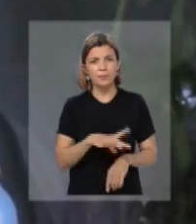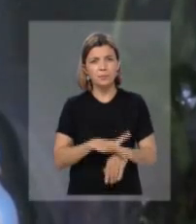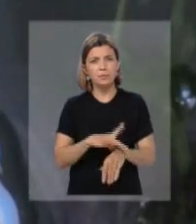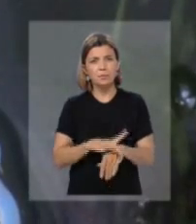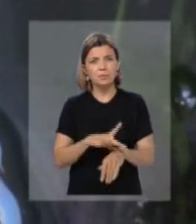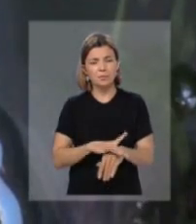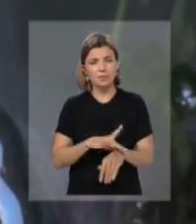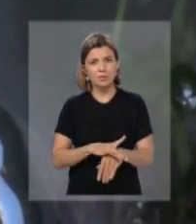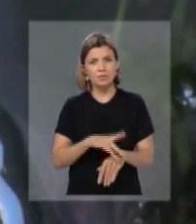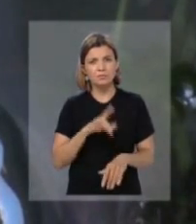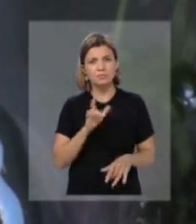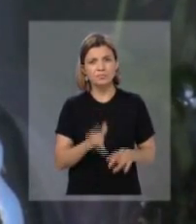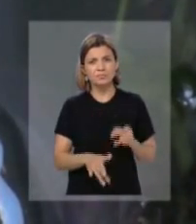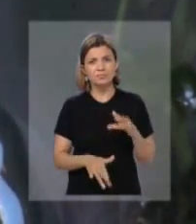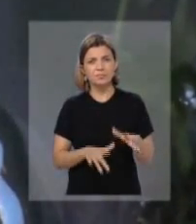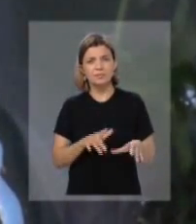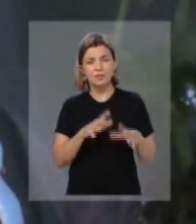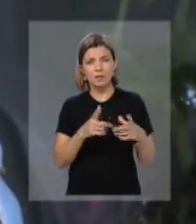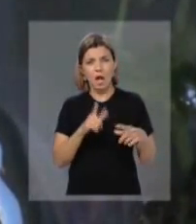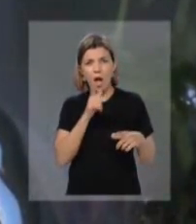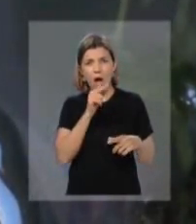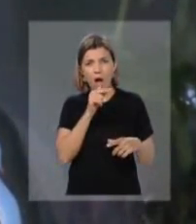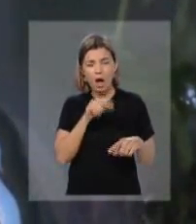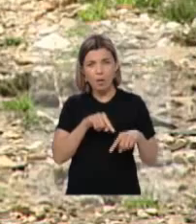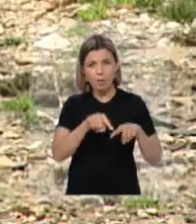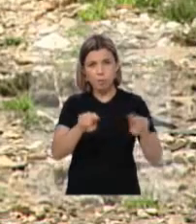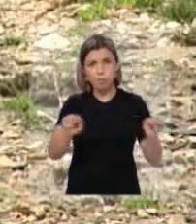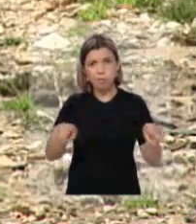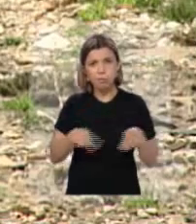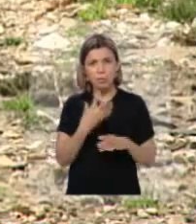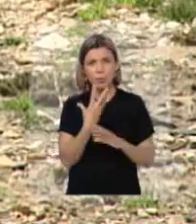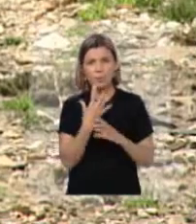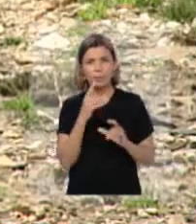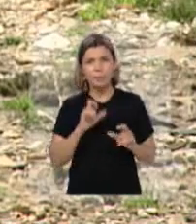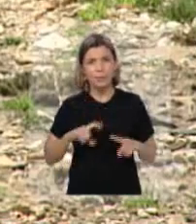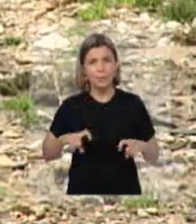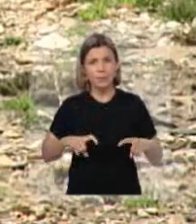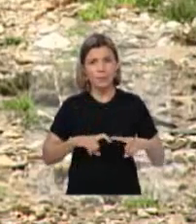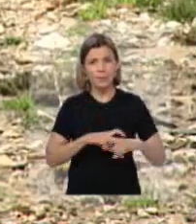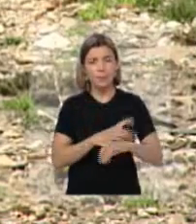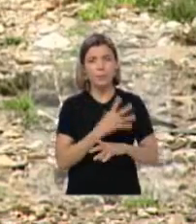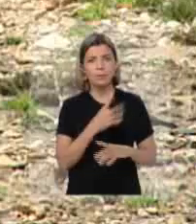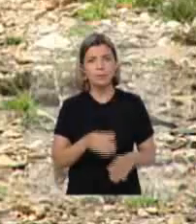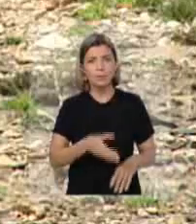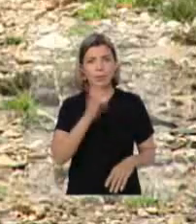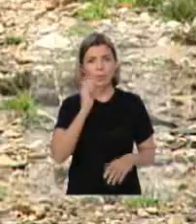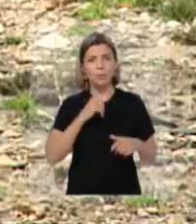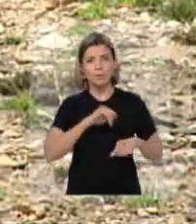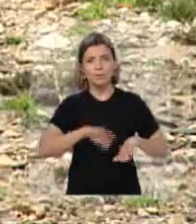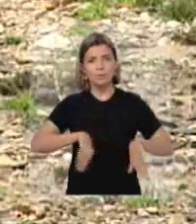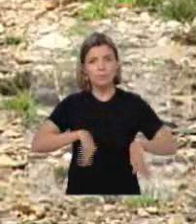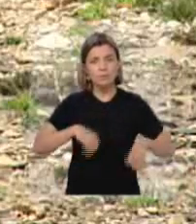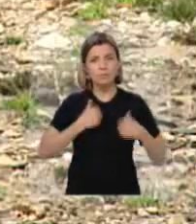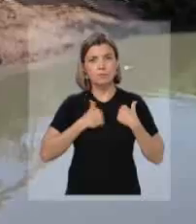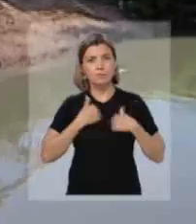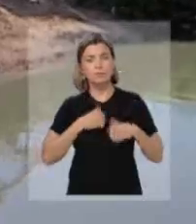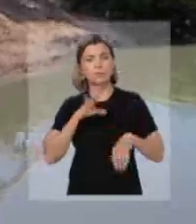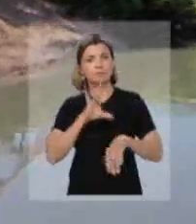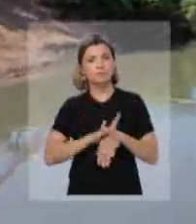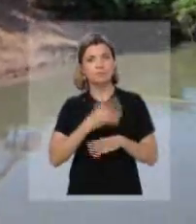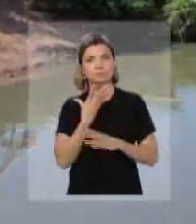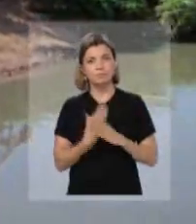transmissor da esquistossomose. Isso cria as lagoas de coceira, focos de contágio desta doença.